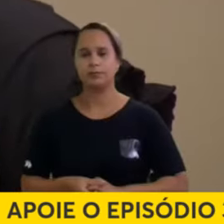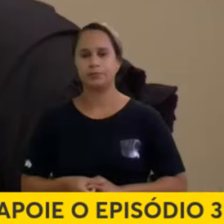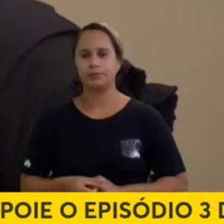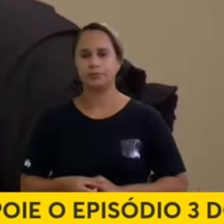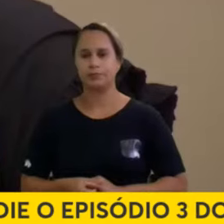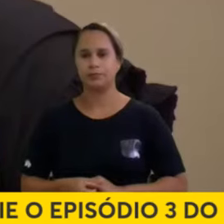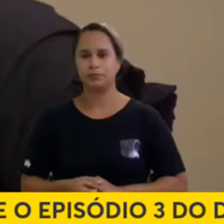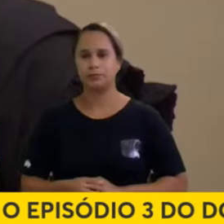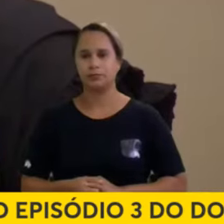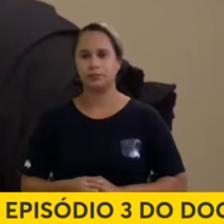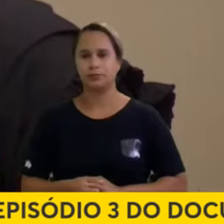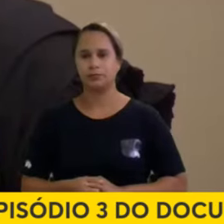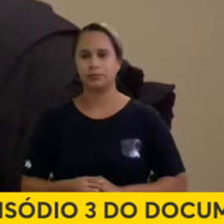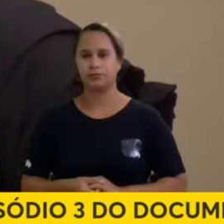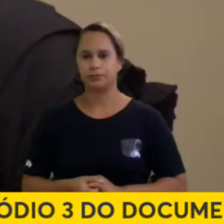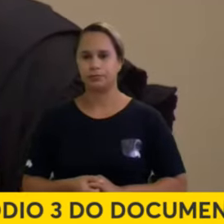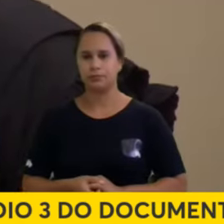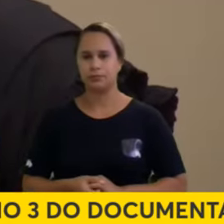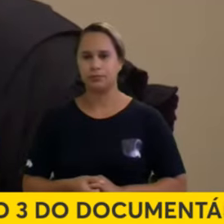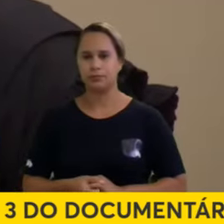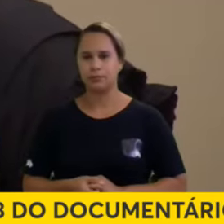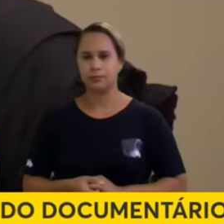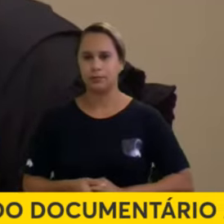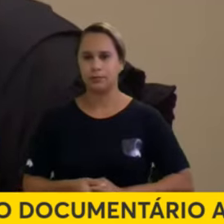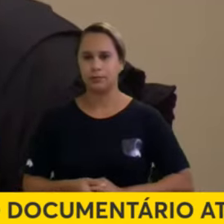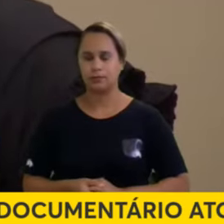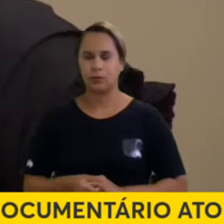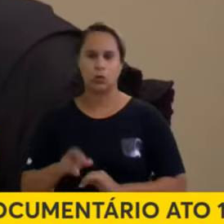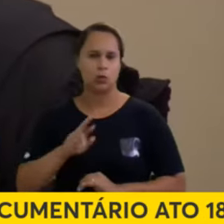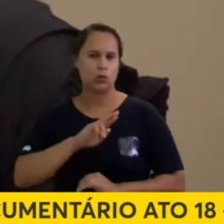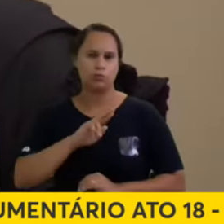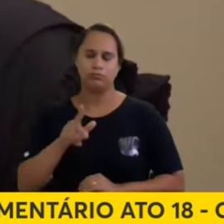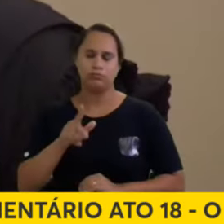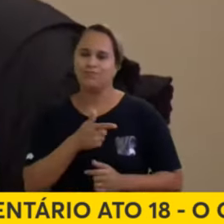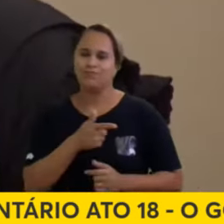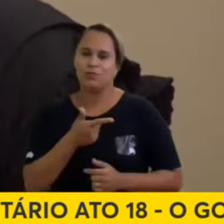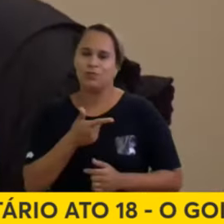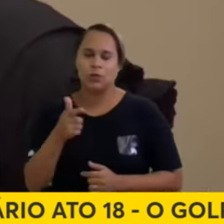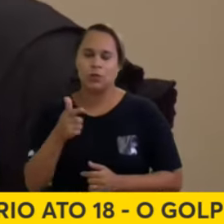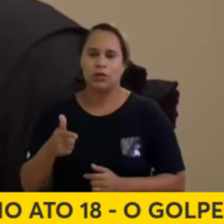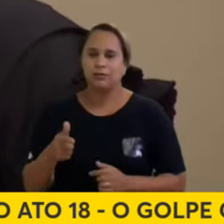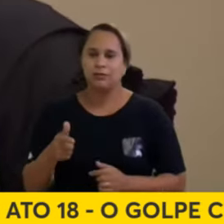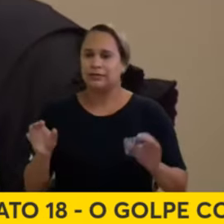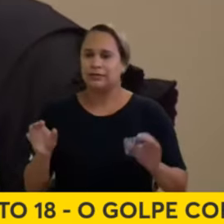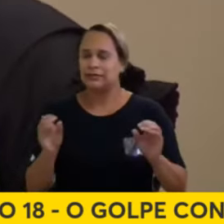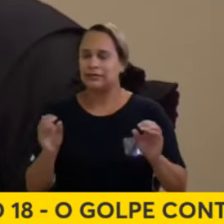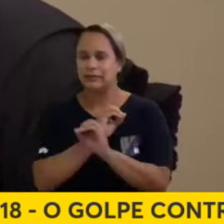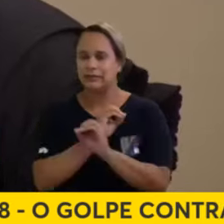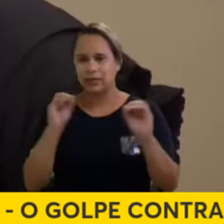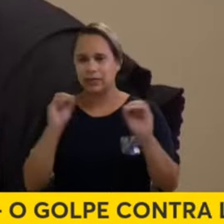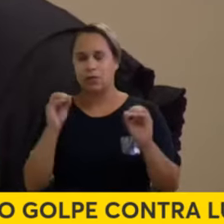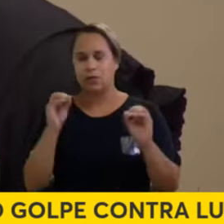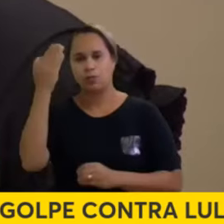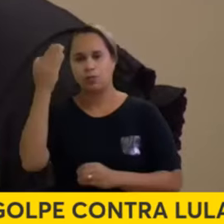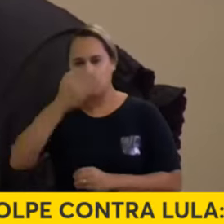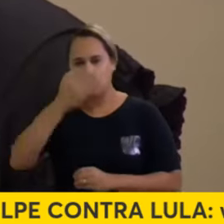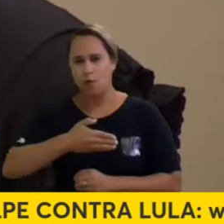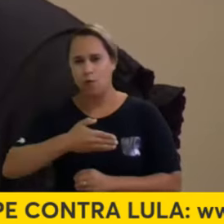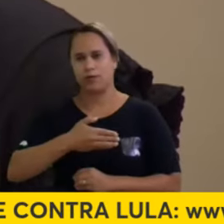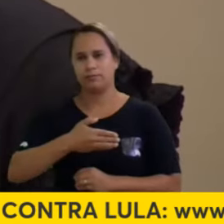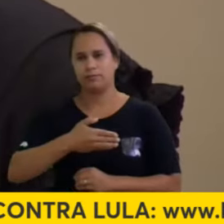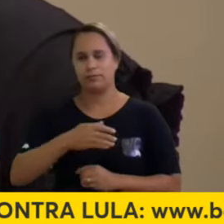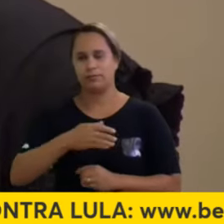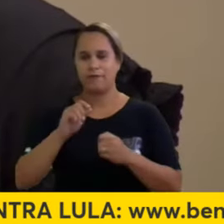Ministro Fernando net não há no processo nenhuma senhor presidente nenhuma prova feita pelos